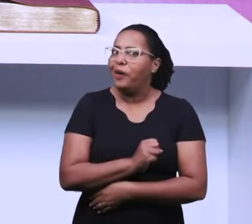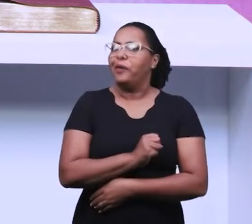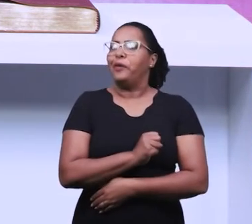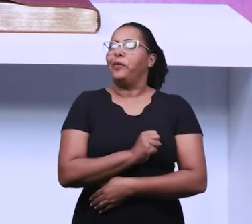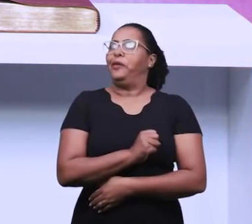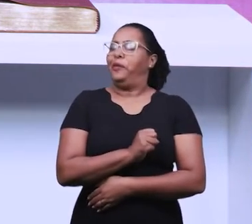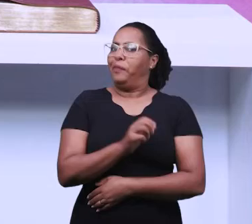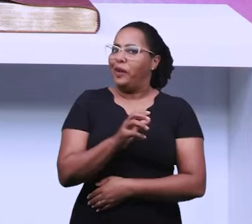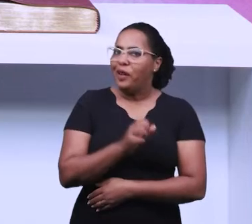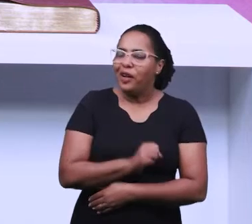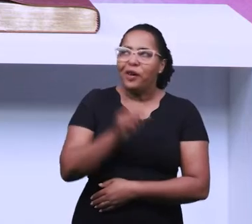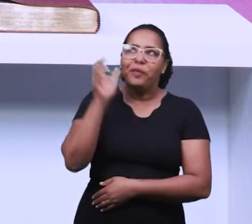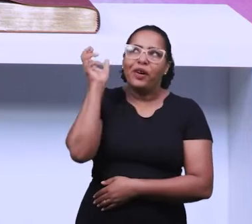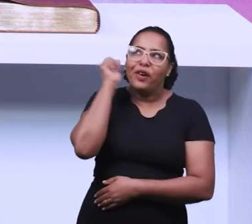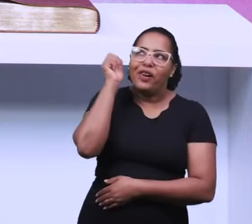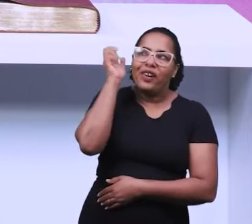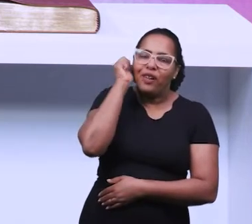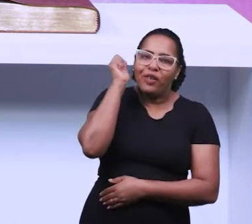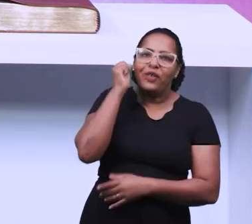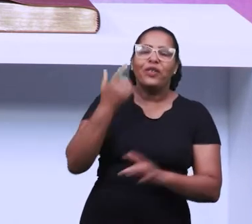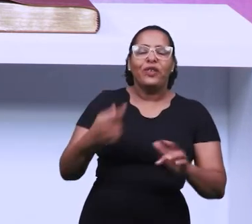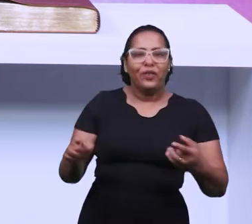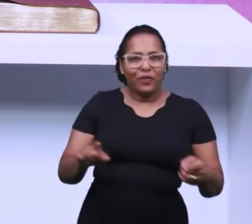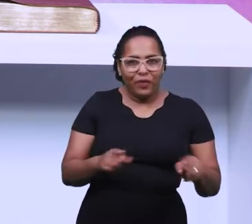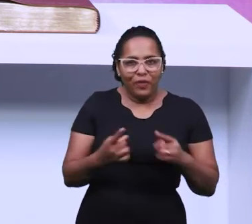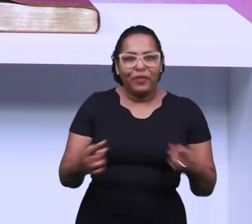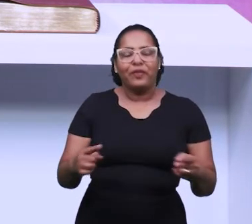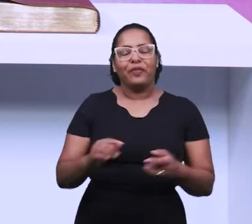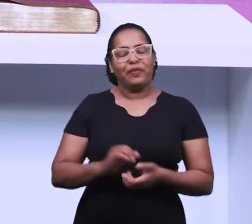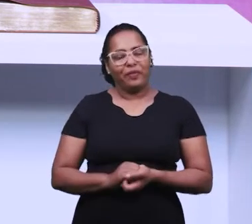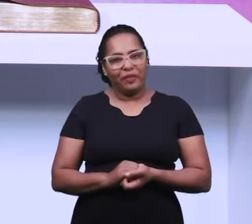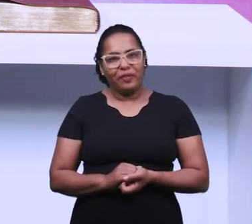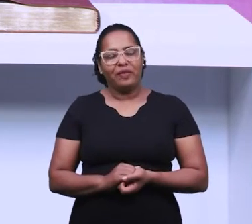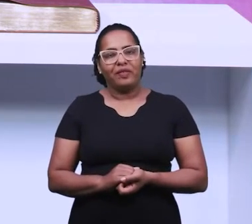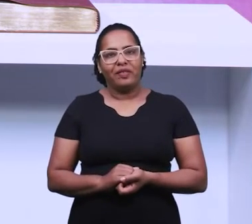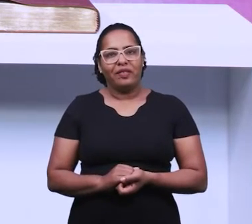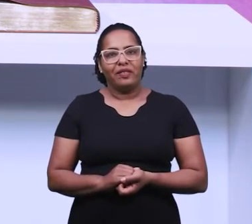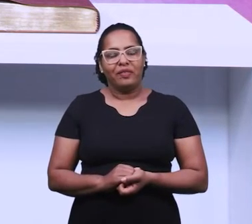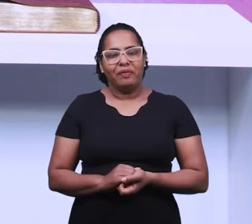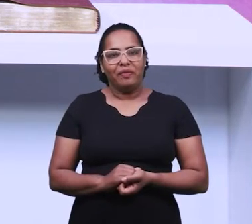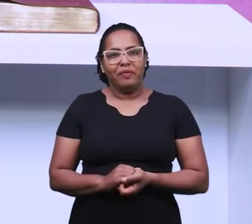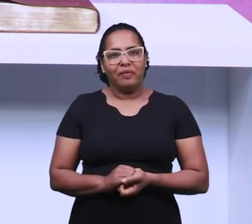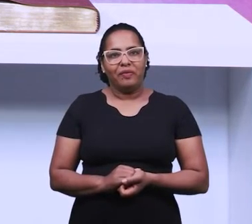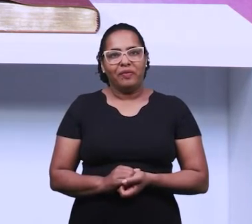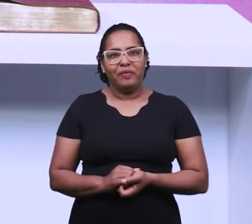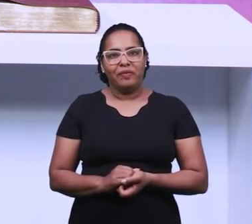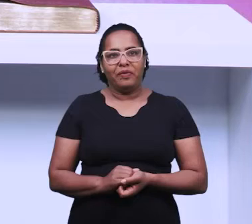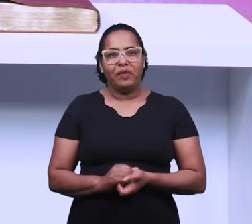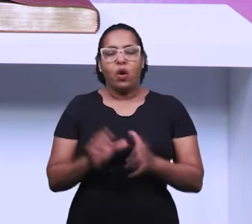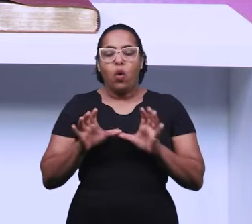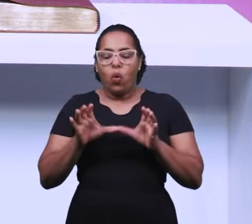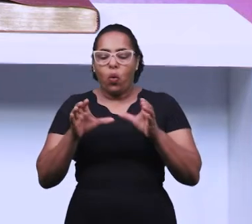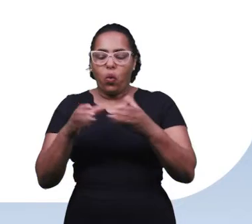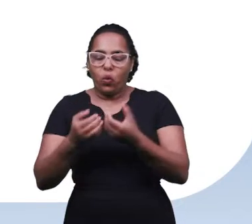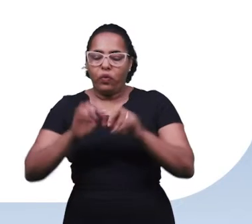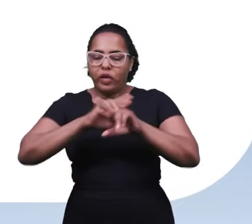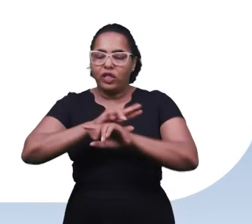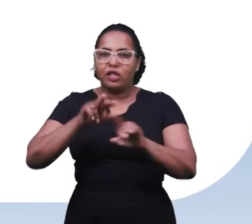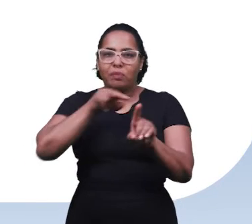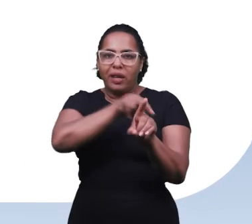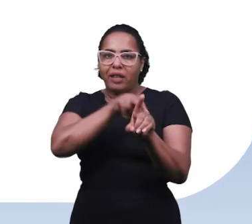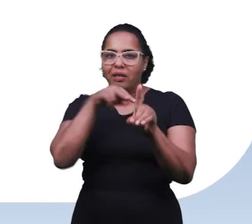bebês amam ouvir louvores, nós bem sabemos disso. O grupo sob